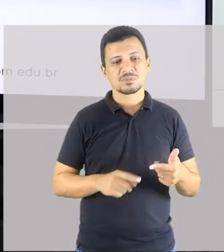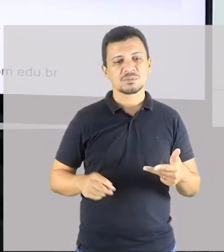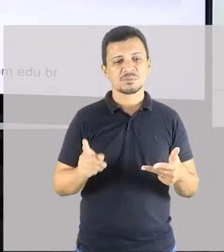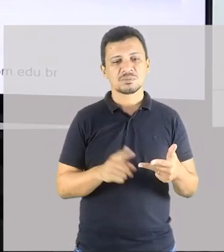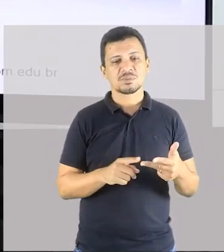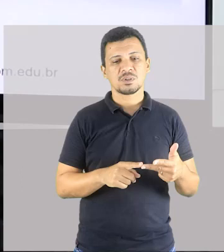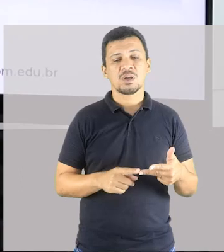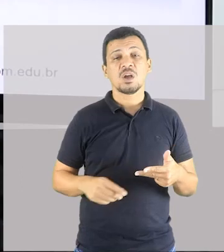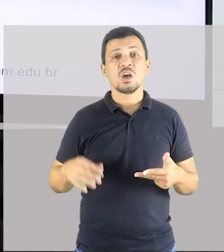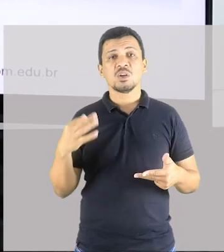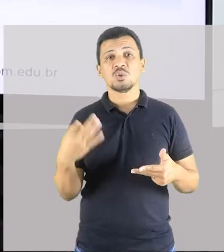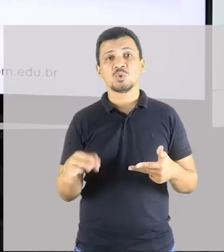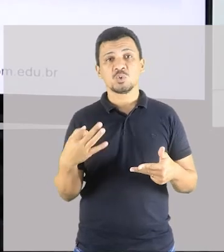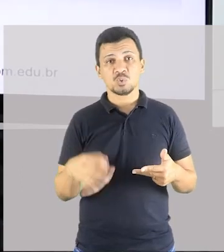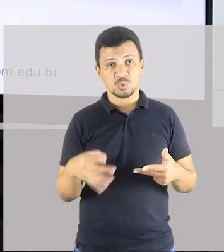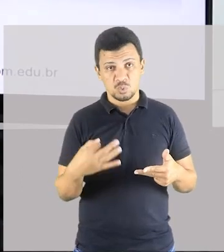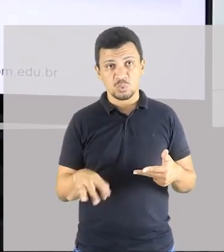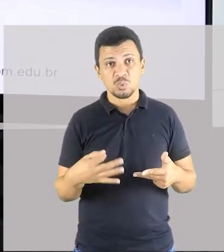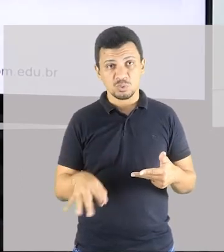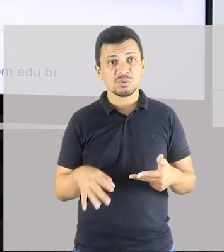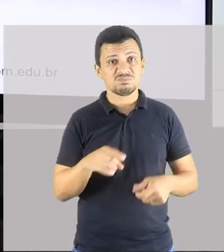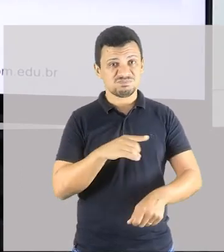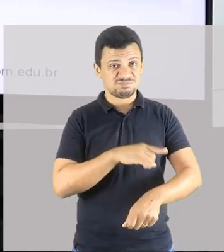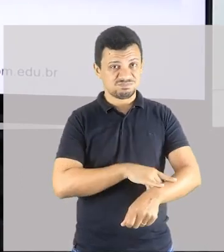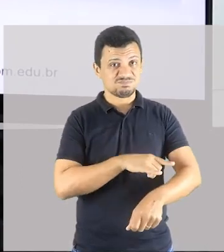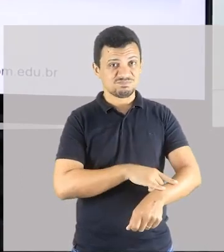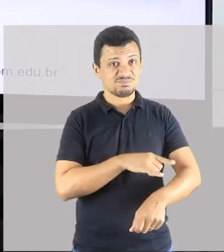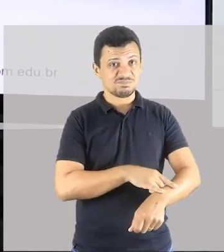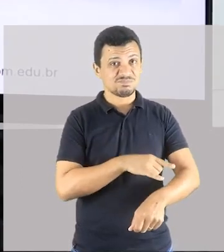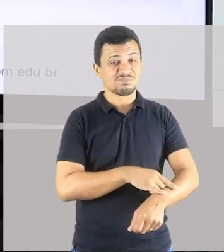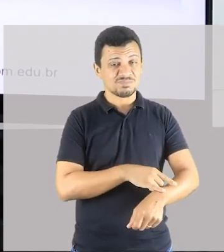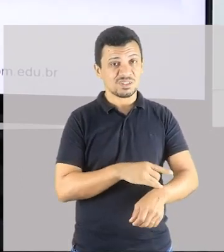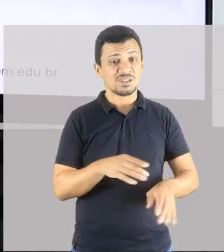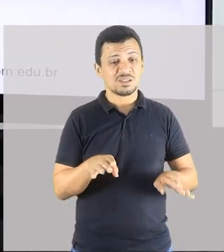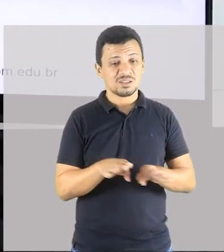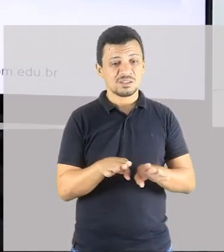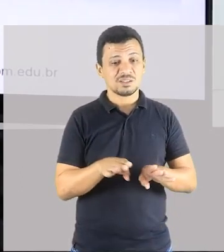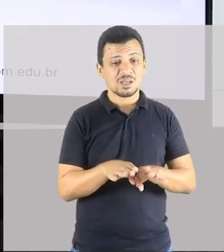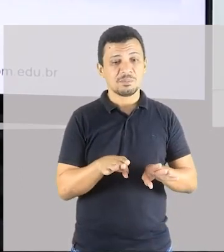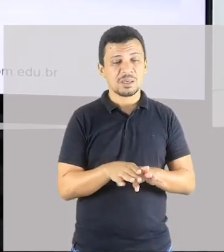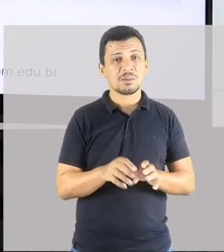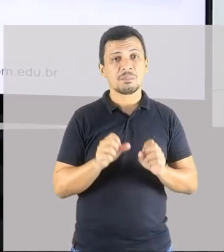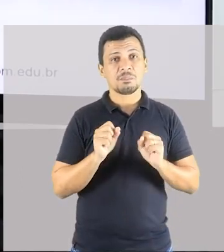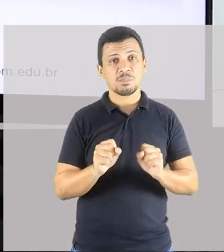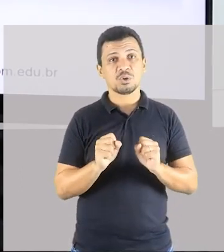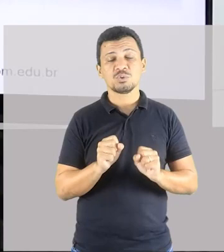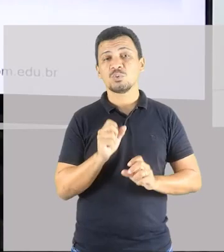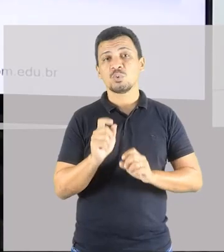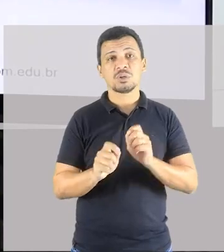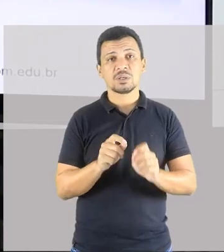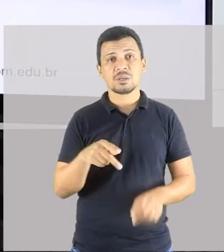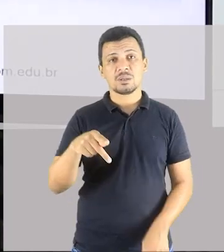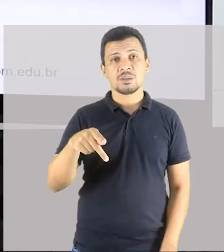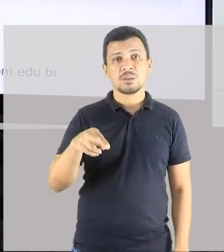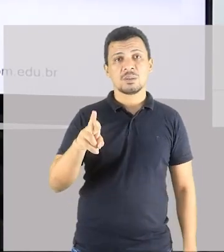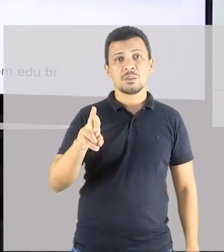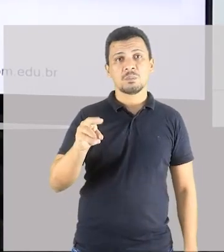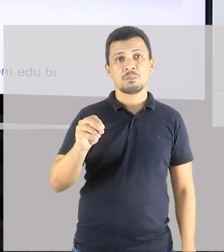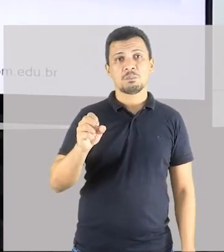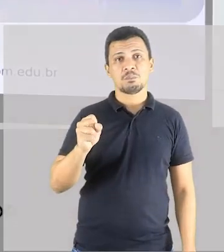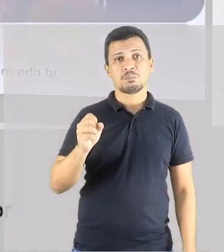Dificuldade ou dor em urinar, pode ter também um crescimento prostático, né? Porque vai